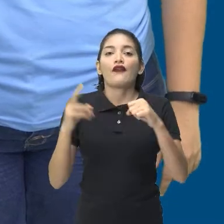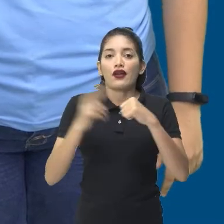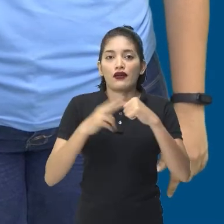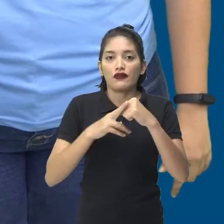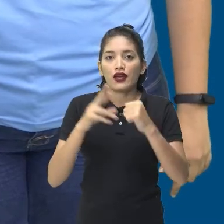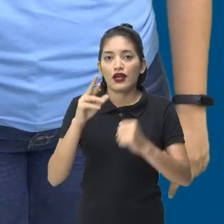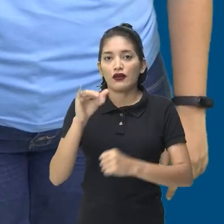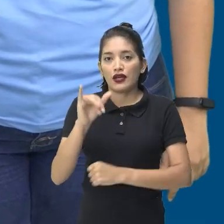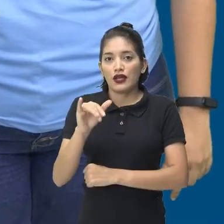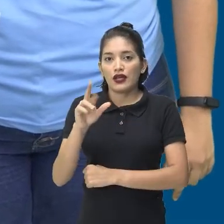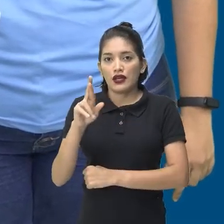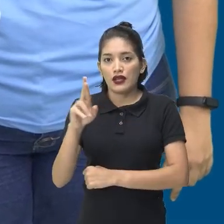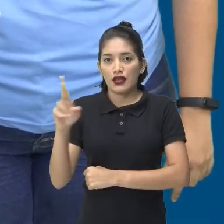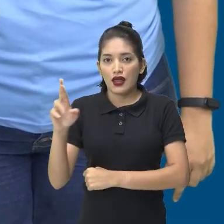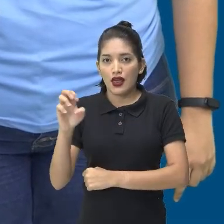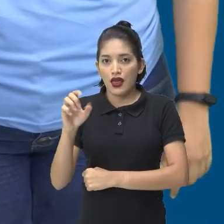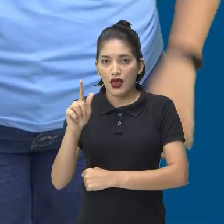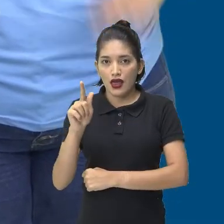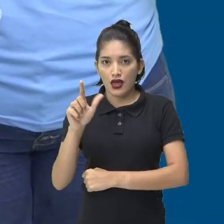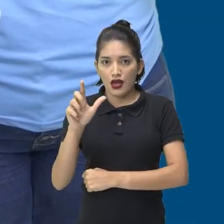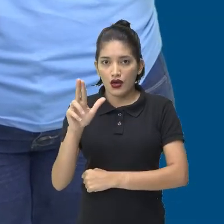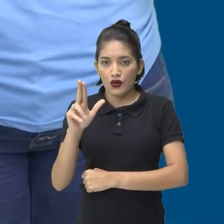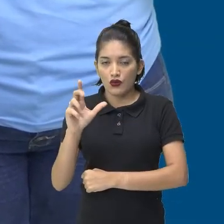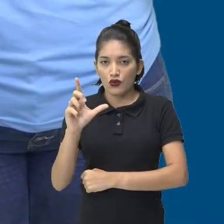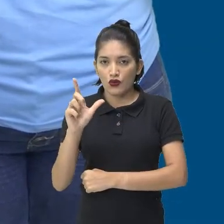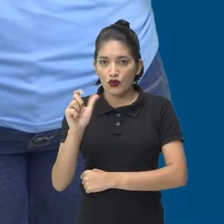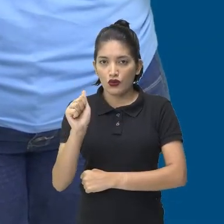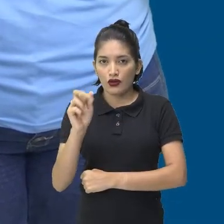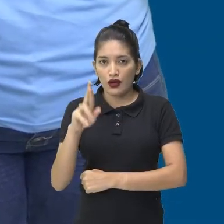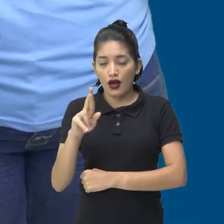irregular, você acrescenta a terminação